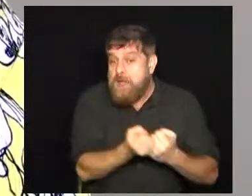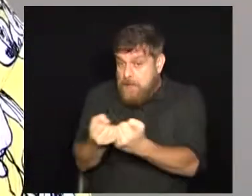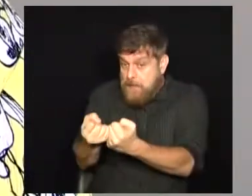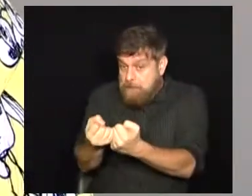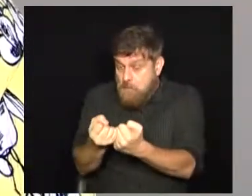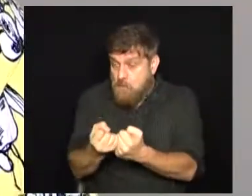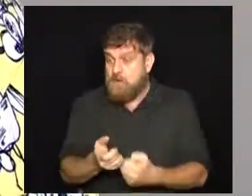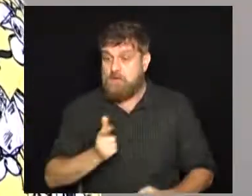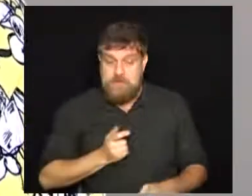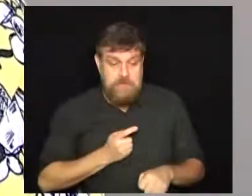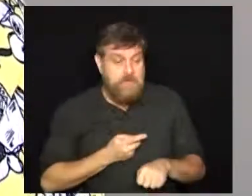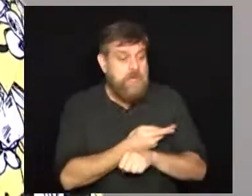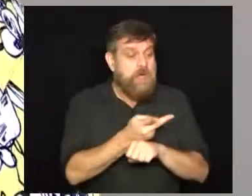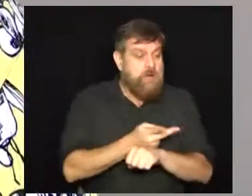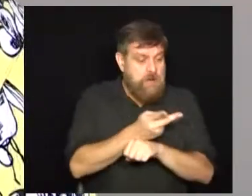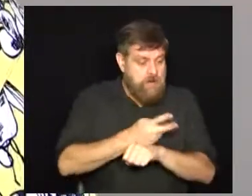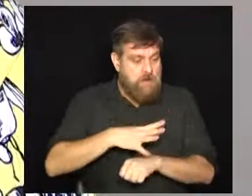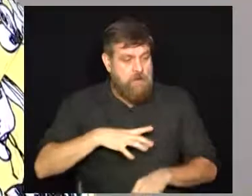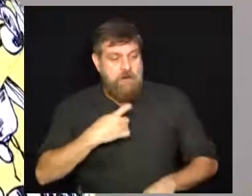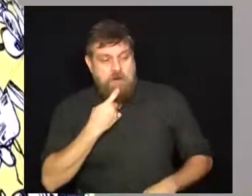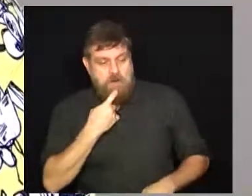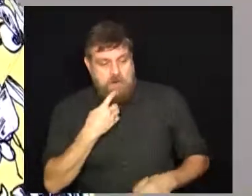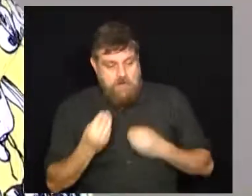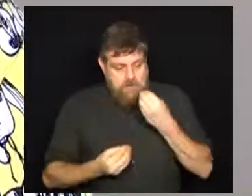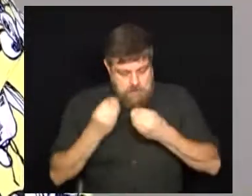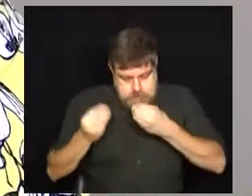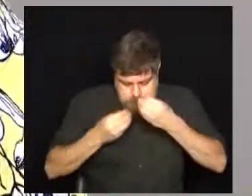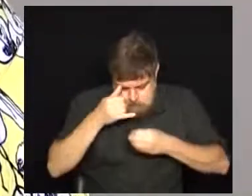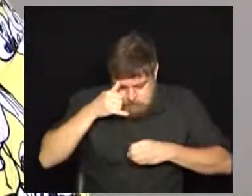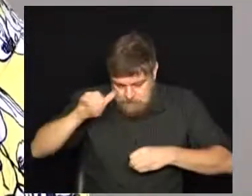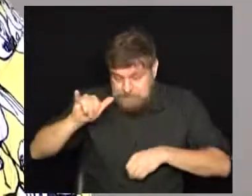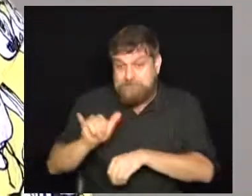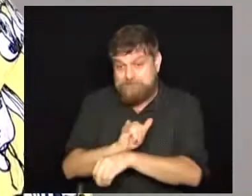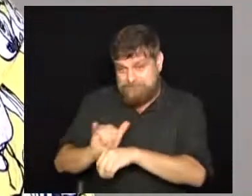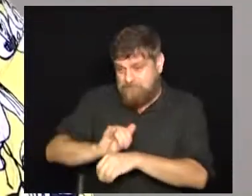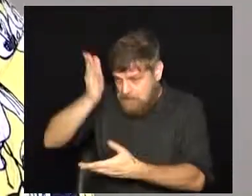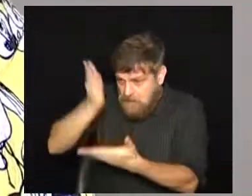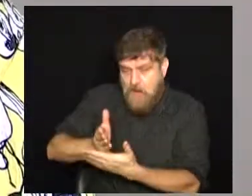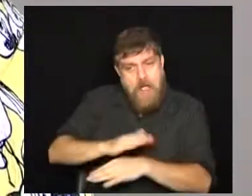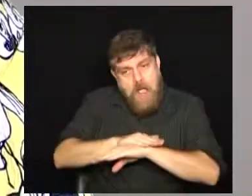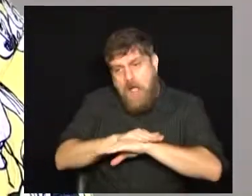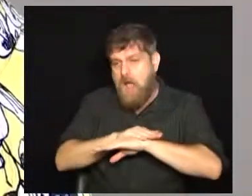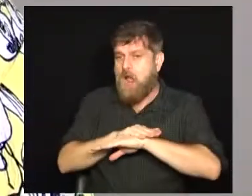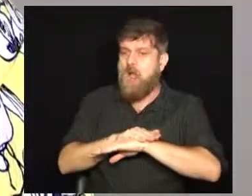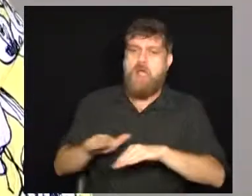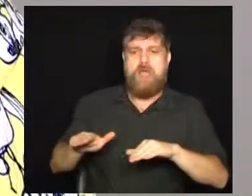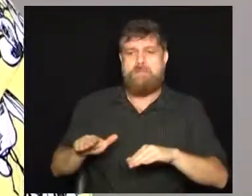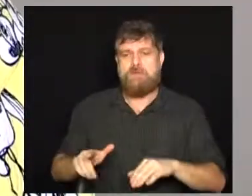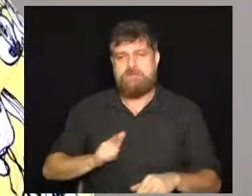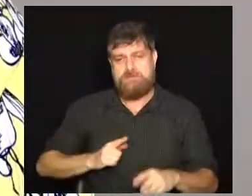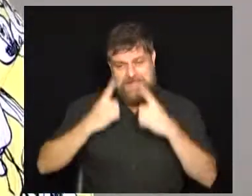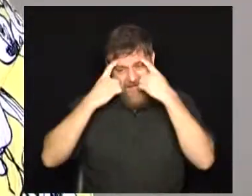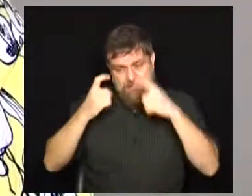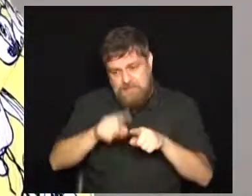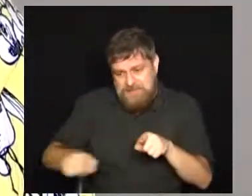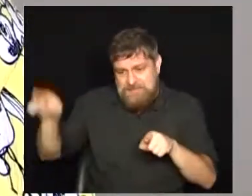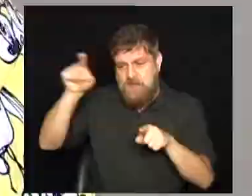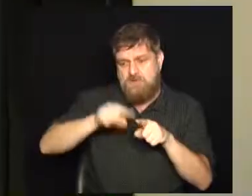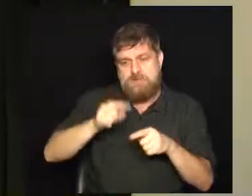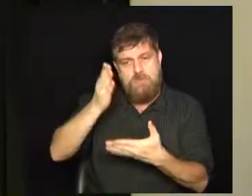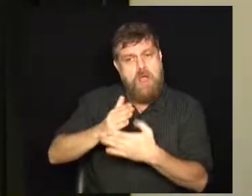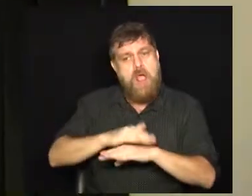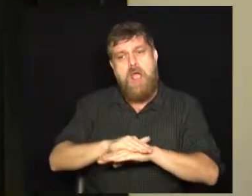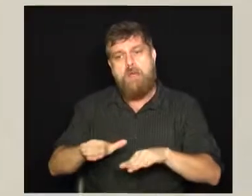no município e formas de se evitar ou de romper definitivamente com o ciclo de violência na vida